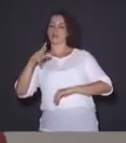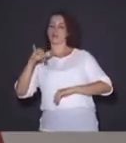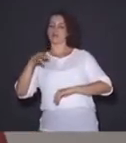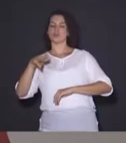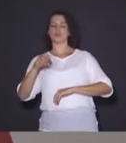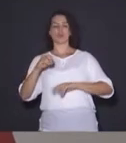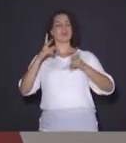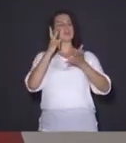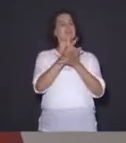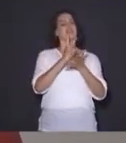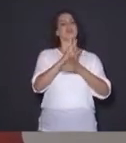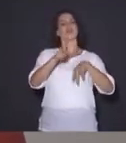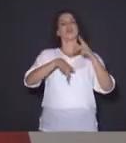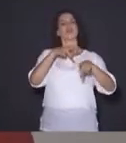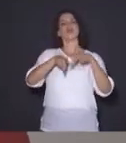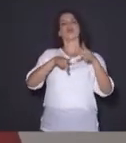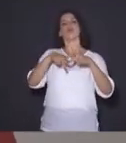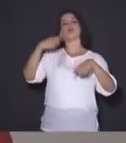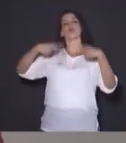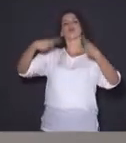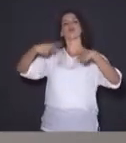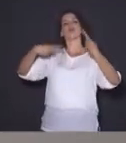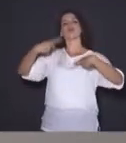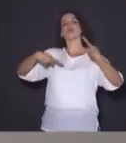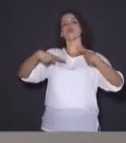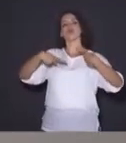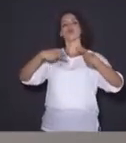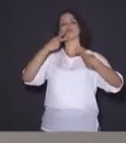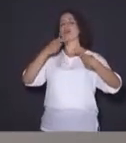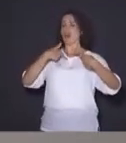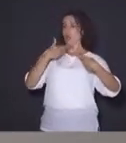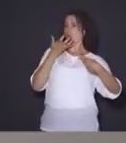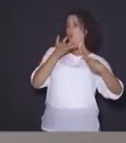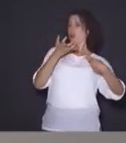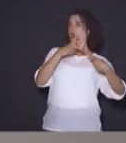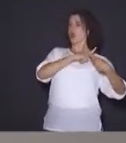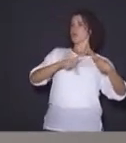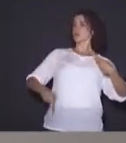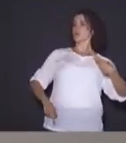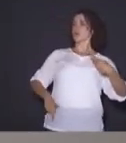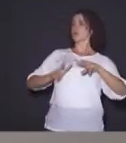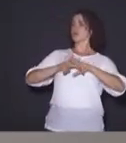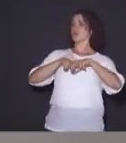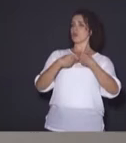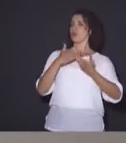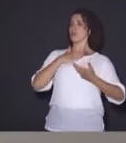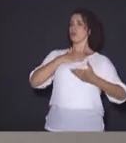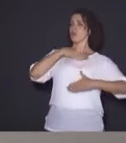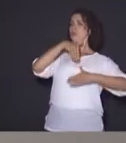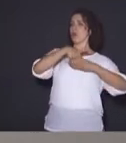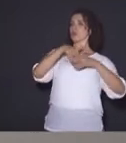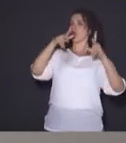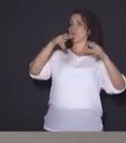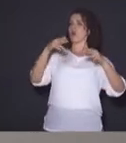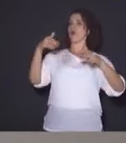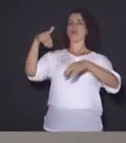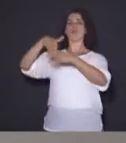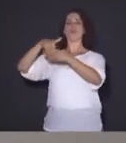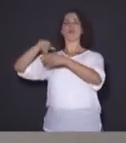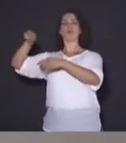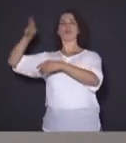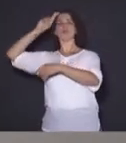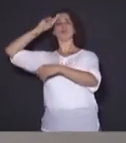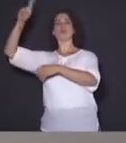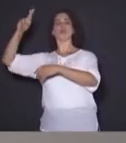eles não eu não quero que era o presidencialismo que o meu voto vale igual voto do dono do banco do itaú o meu voto